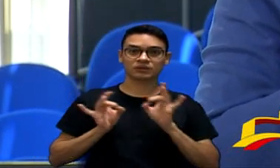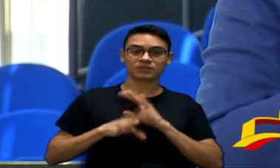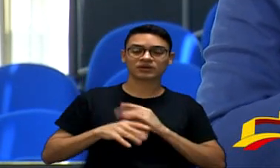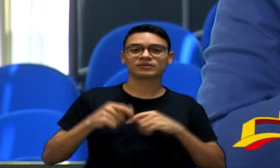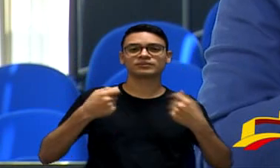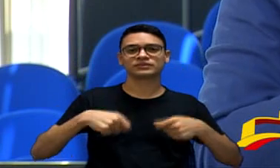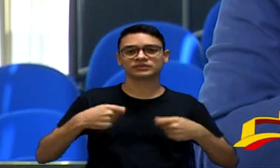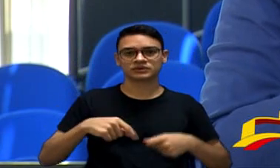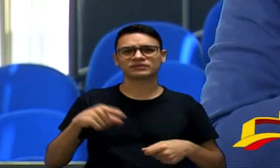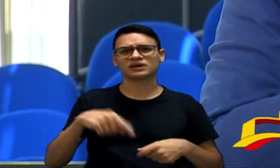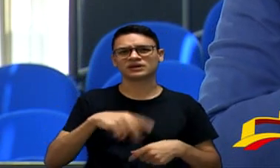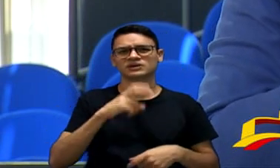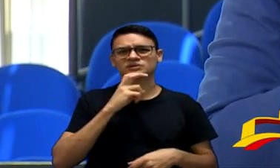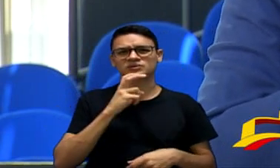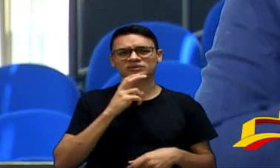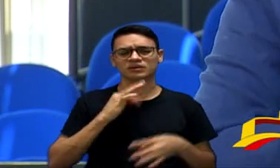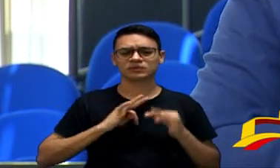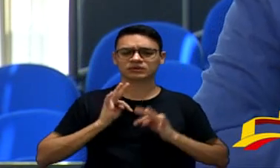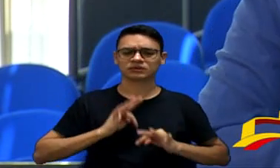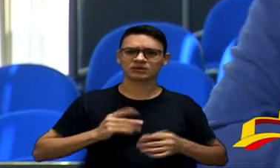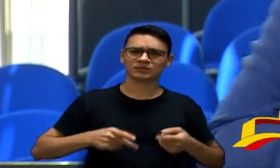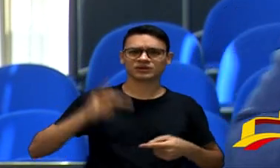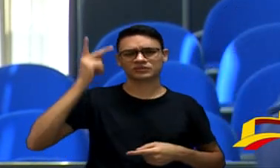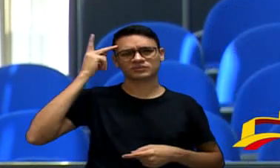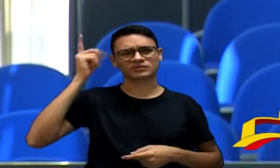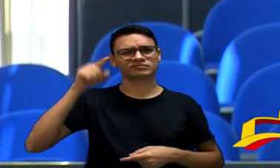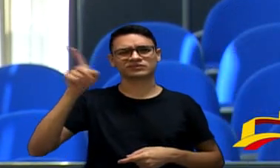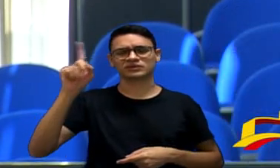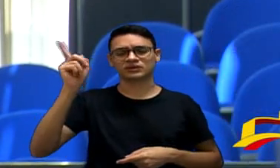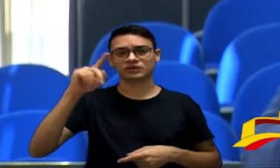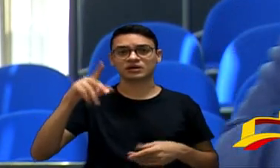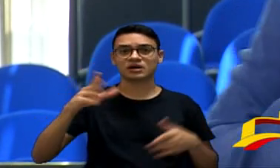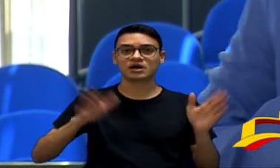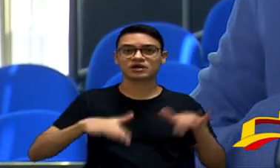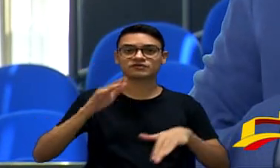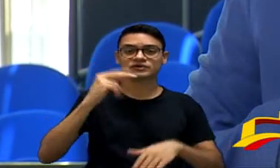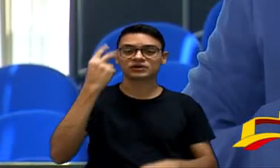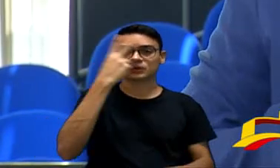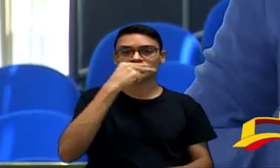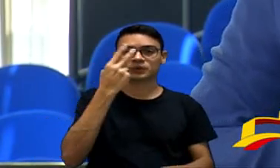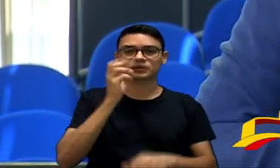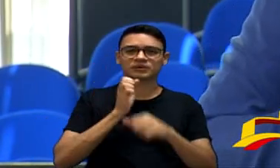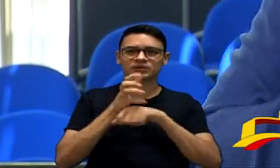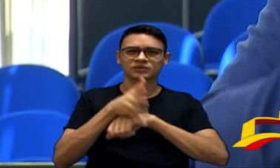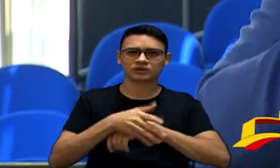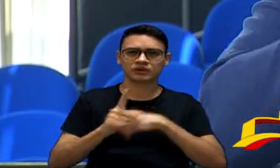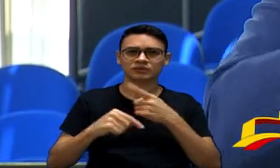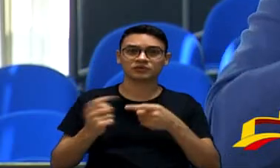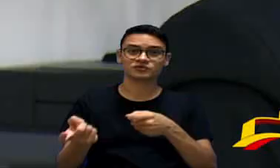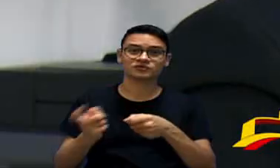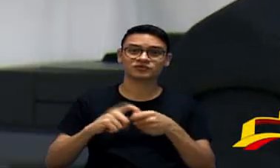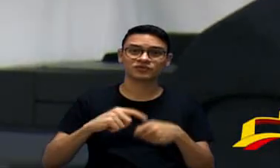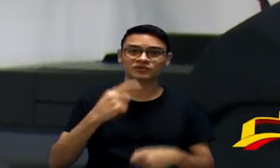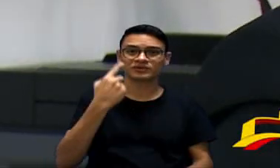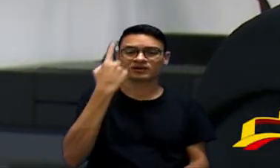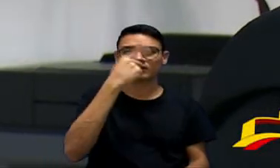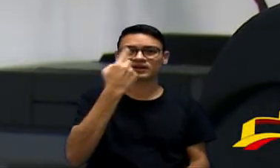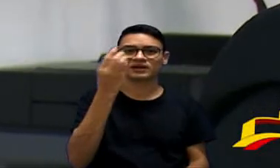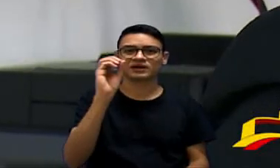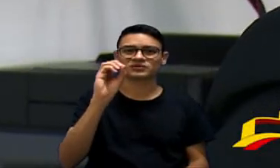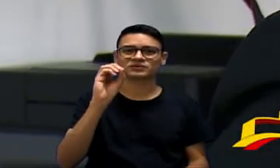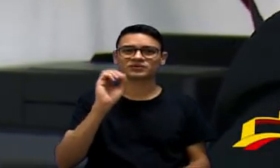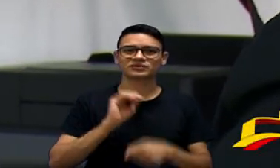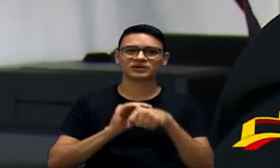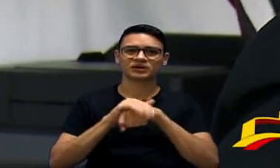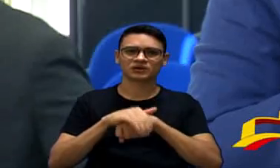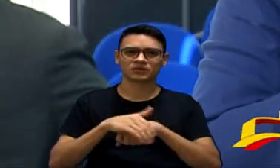para fazer aqui em Sorocaba. É difícil você ir no comboio, né? Você sai 2 horas da manhã e voltar 10 da noite. O que, que é isso? Volta pior. Pessoa volta pior, Silvano. Eu vou